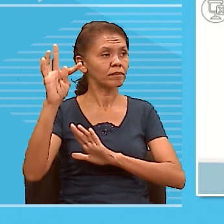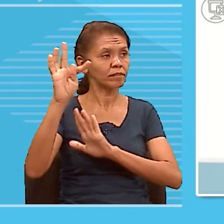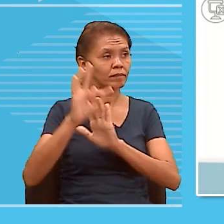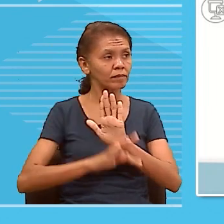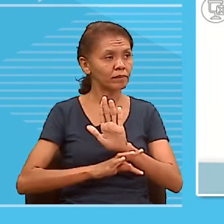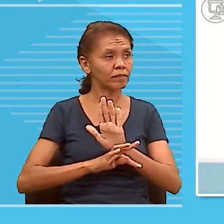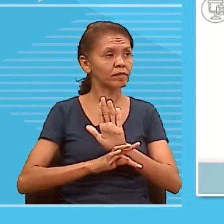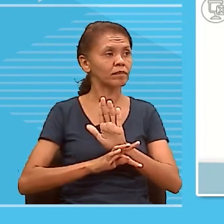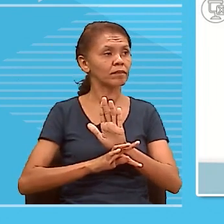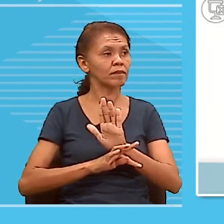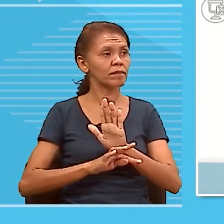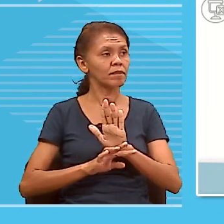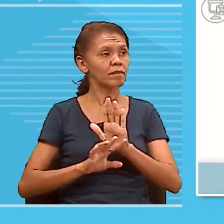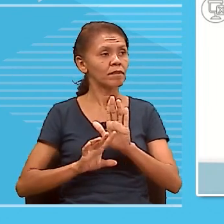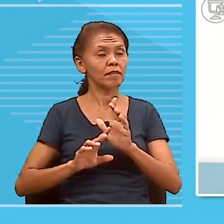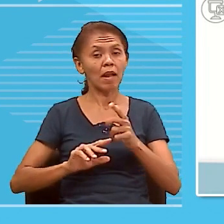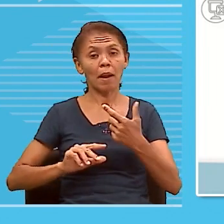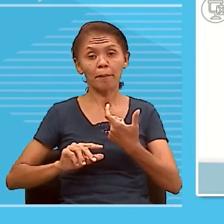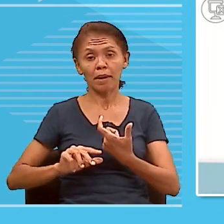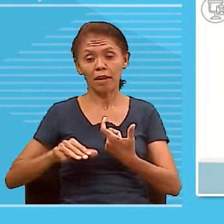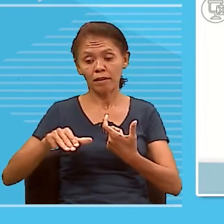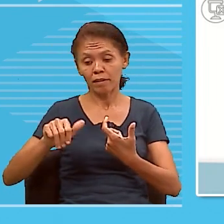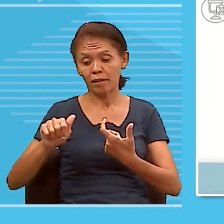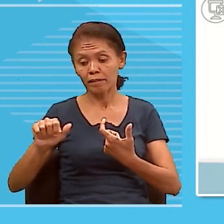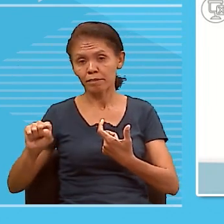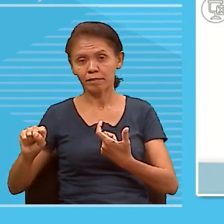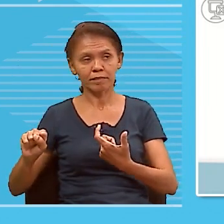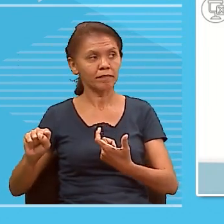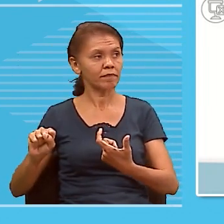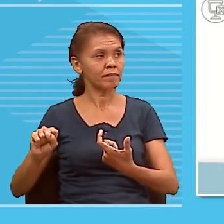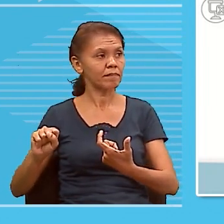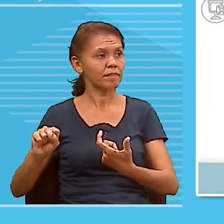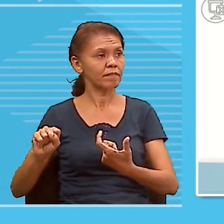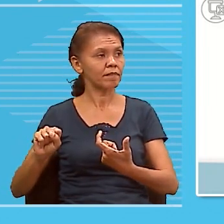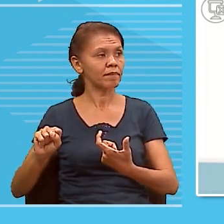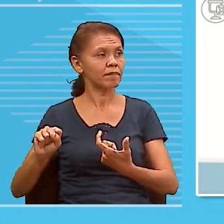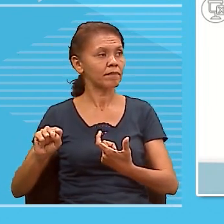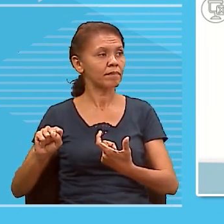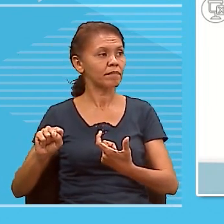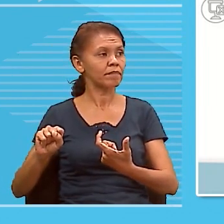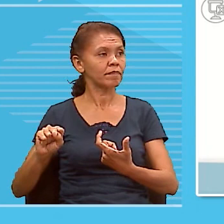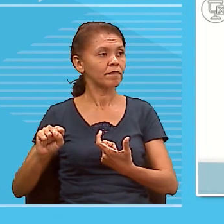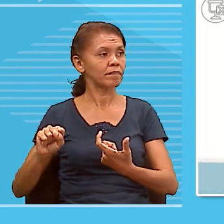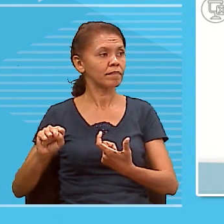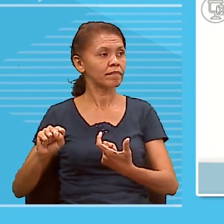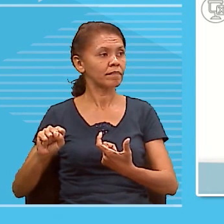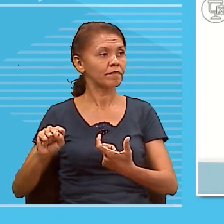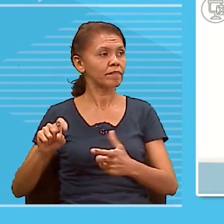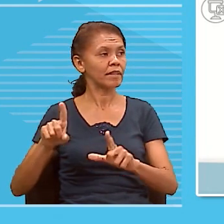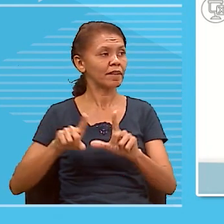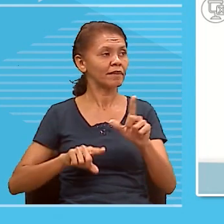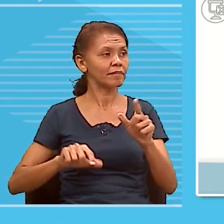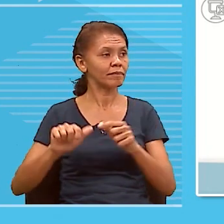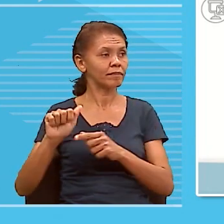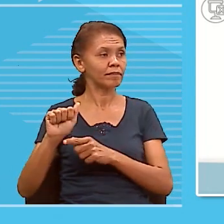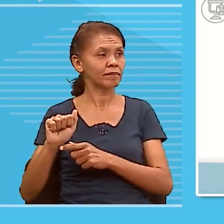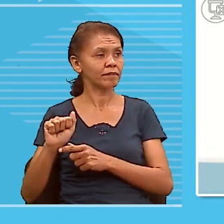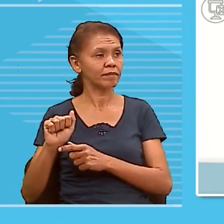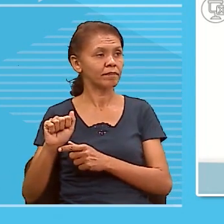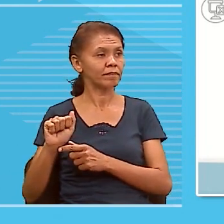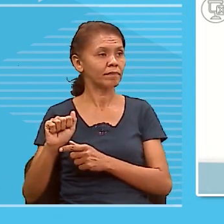articula o texto o conectivo mas Expressa o mesmo conteúdo nas duas situações